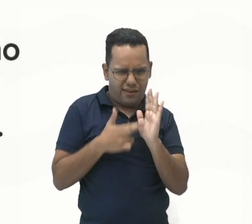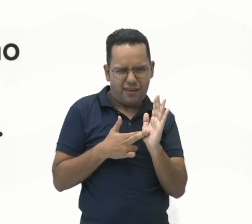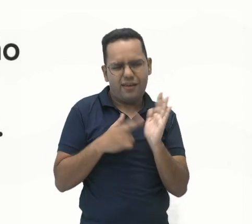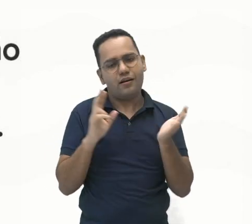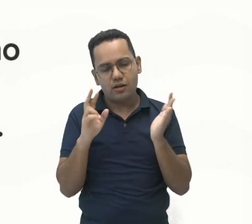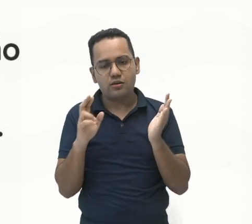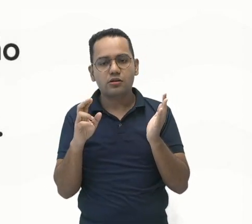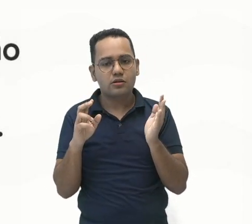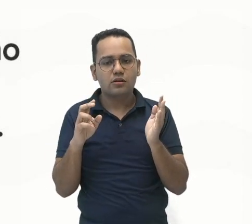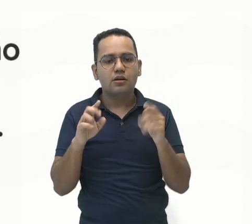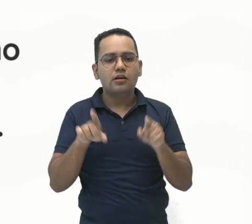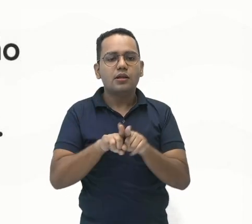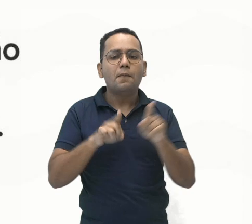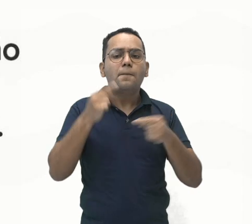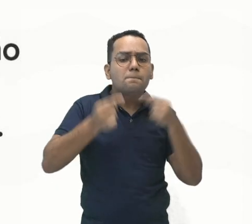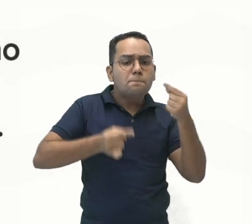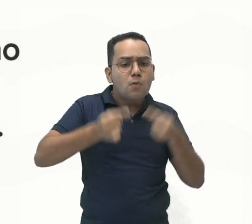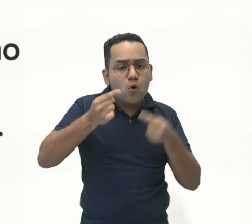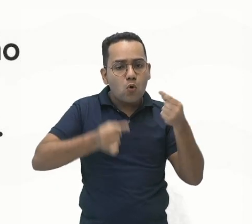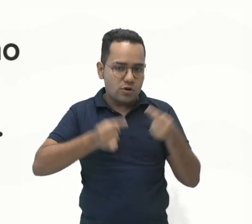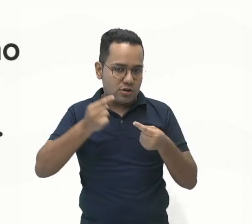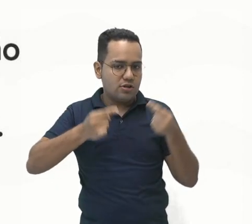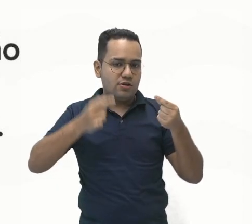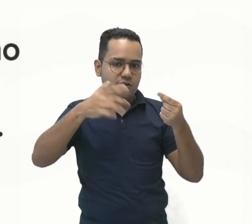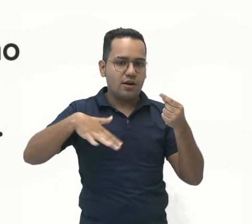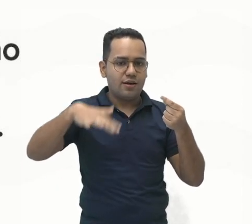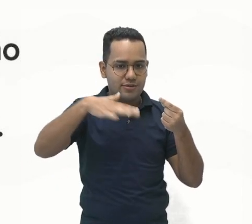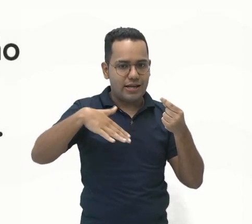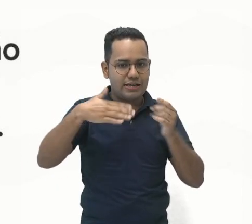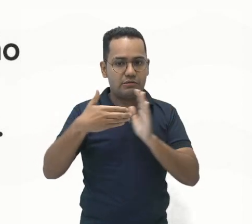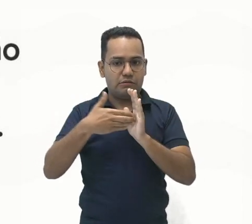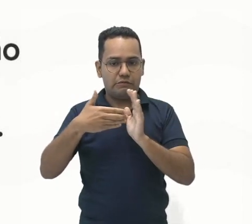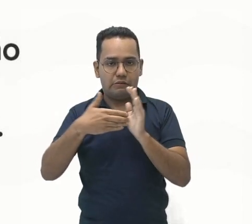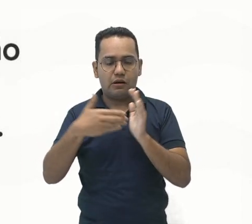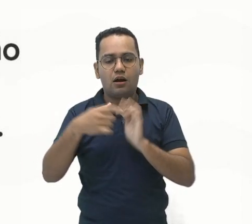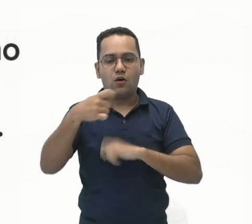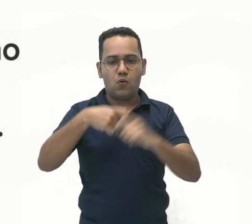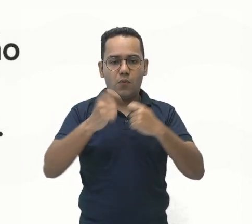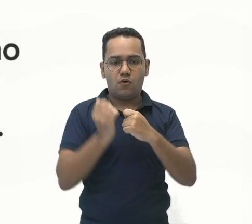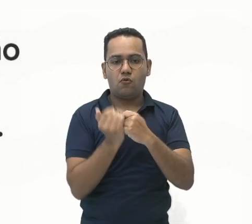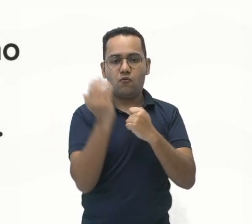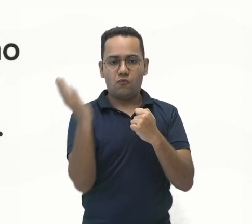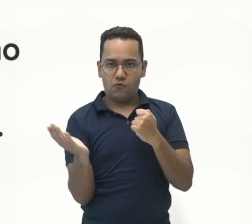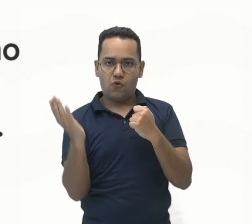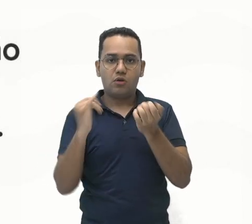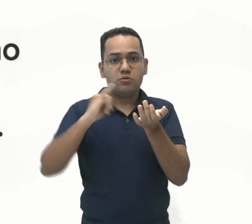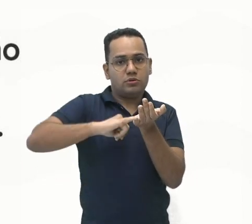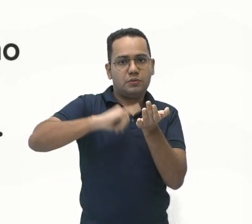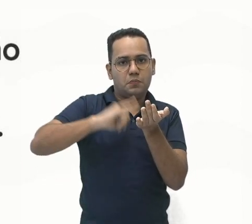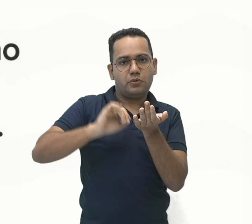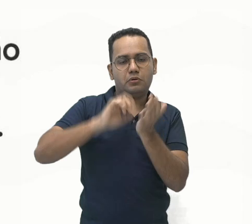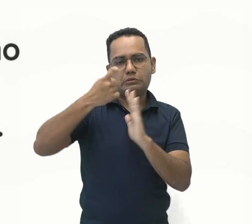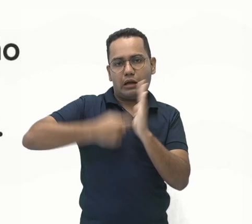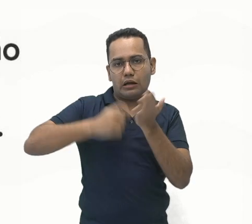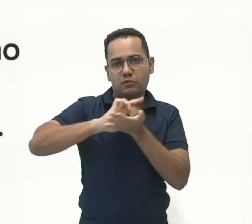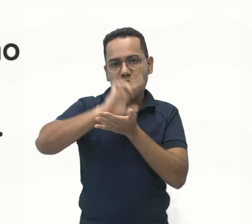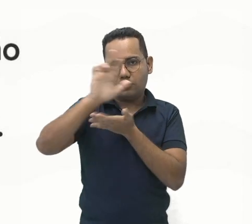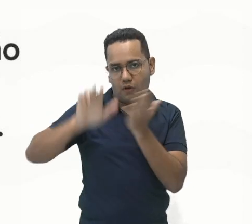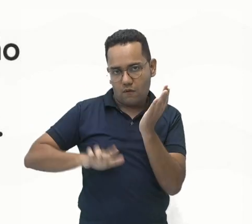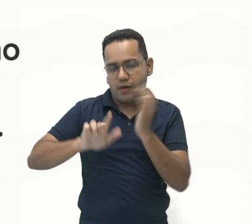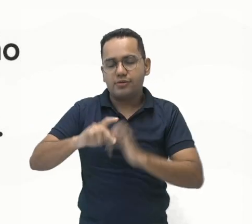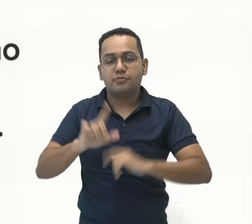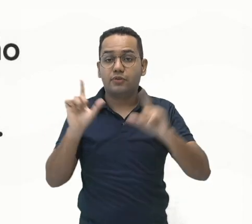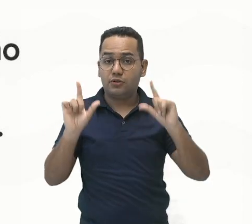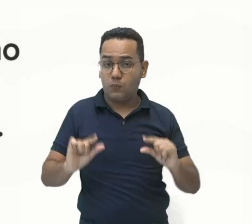os regulamentos ou políticas ali que impõem restrições em relação ao comércio exterior, né? Como, por exemplo,